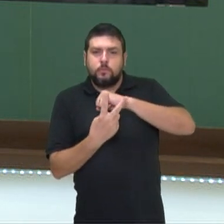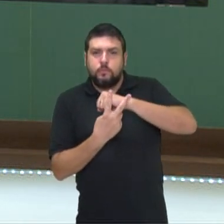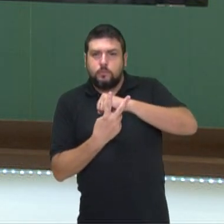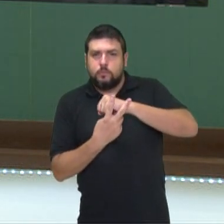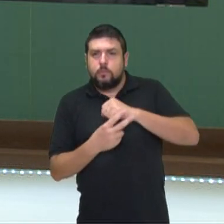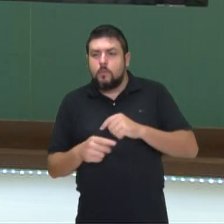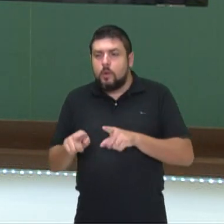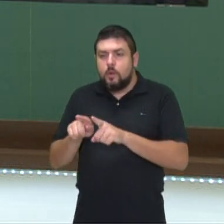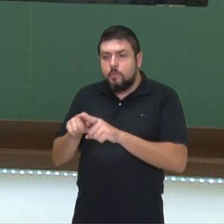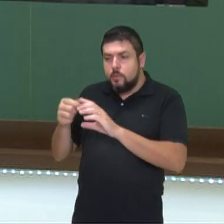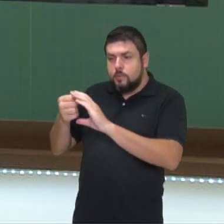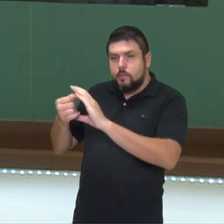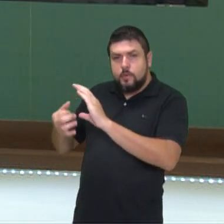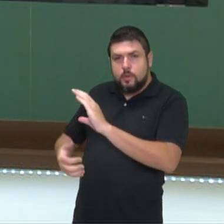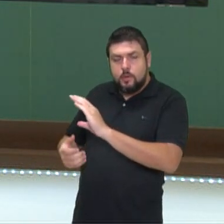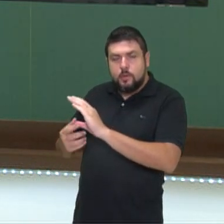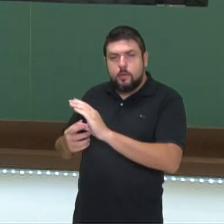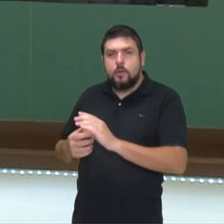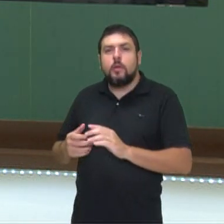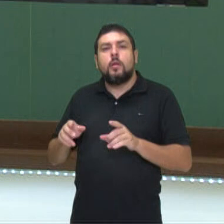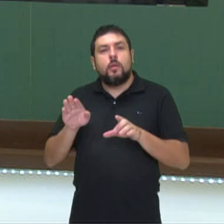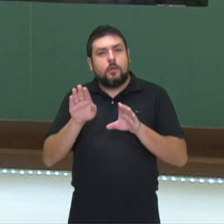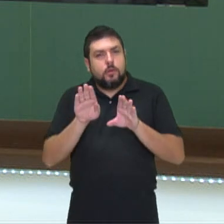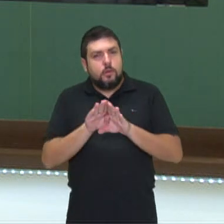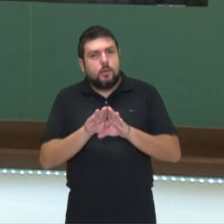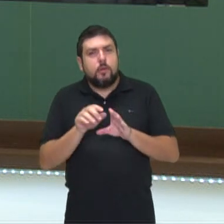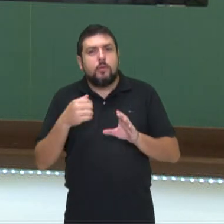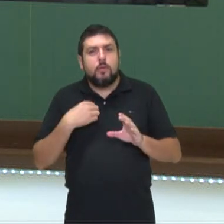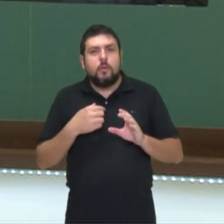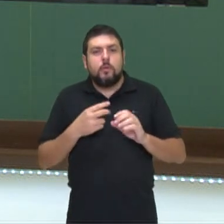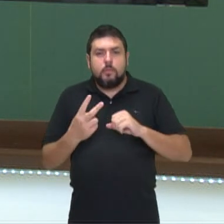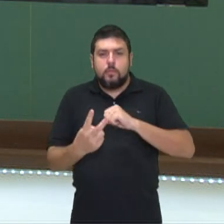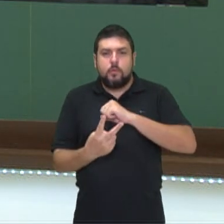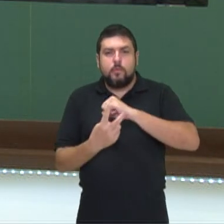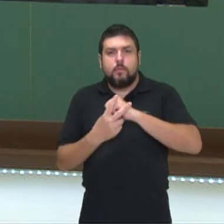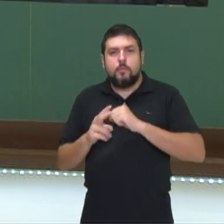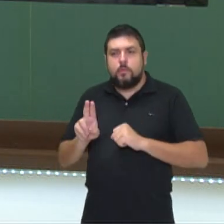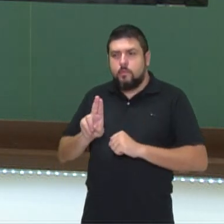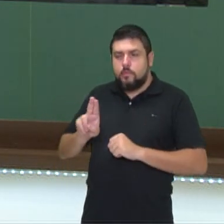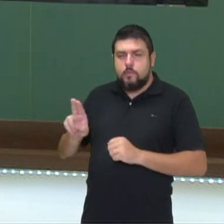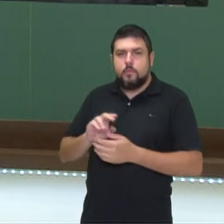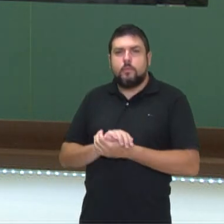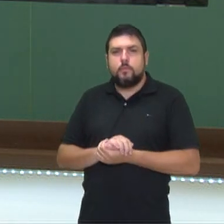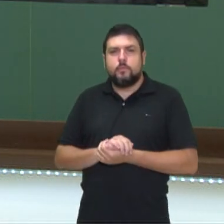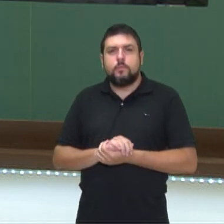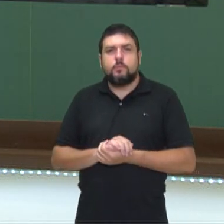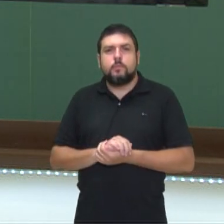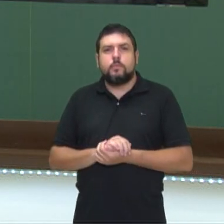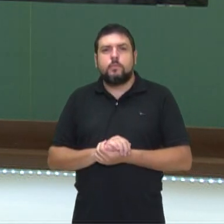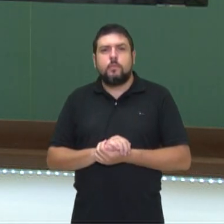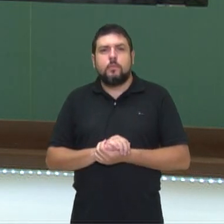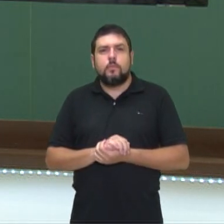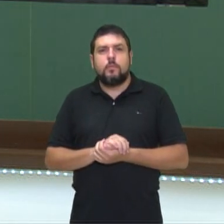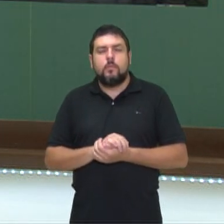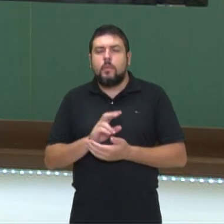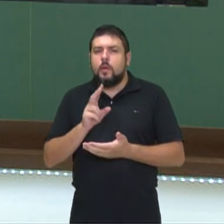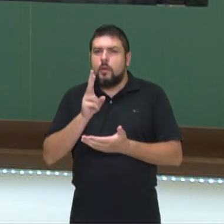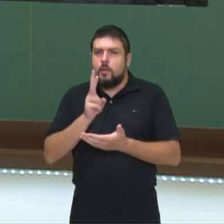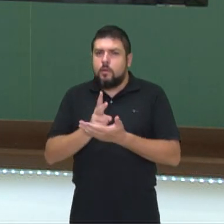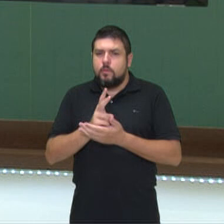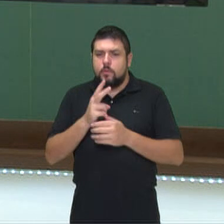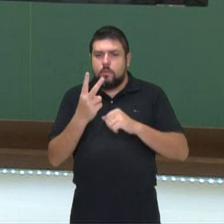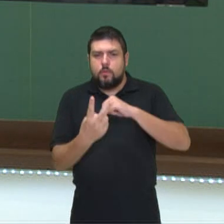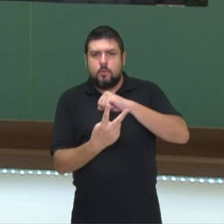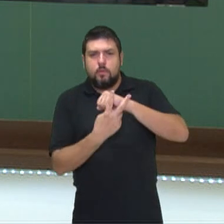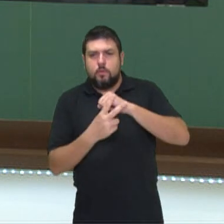predicado verbo nominal. Nesse caso, o predicativo é do objeto. Atenção, sempre que tenhamos um predicado verbo